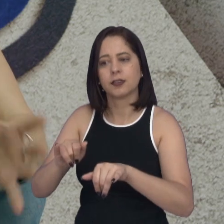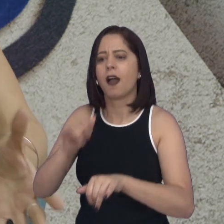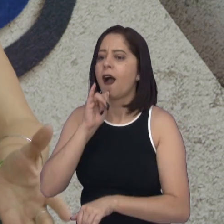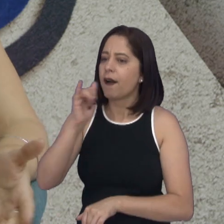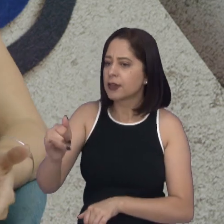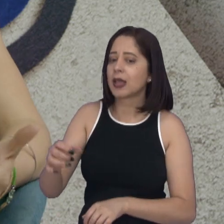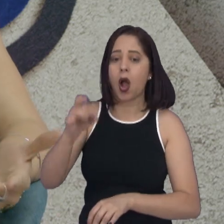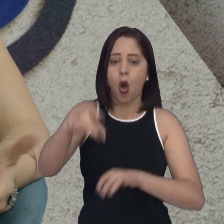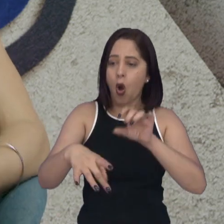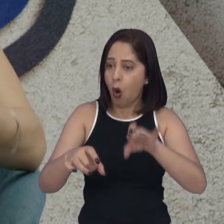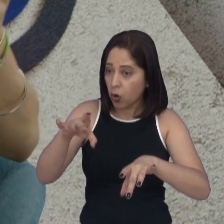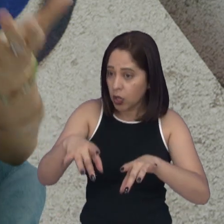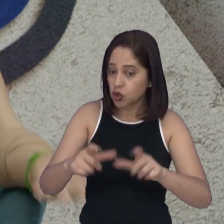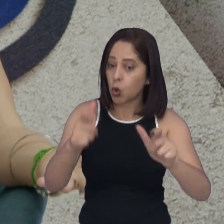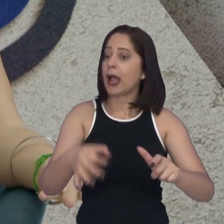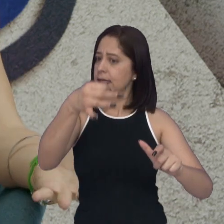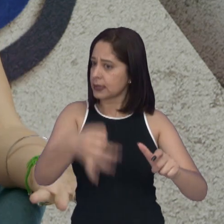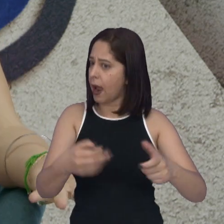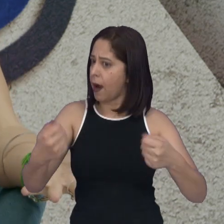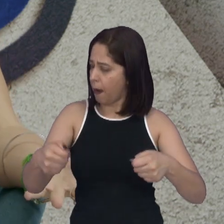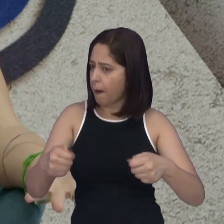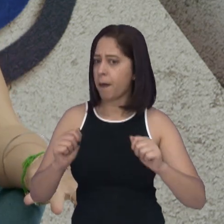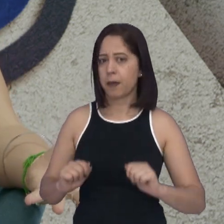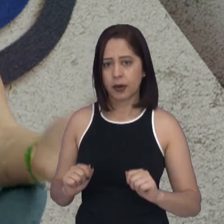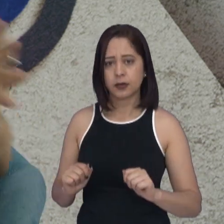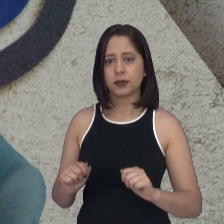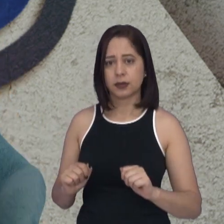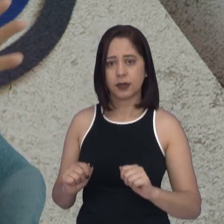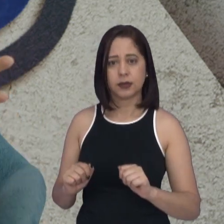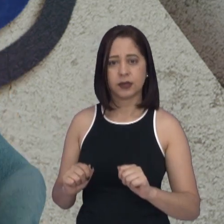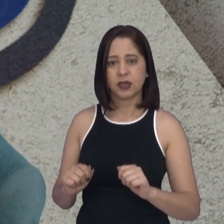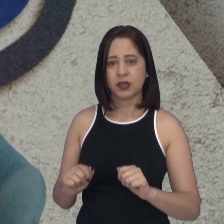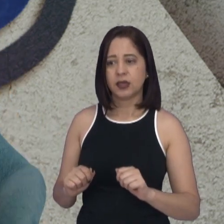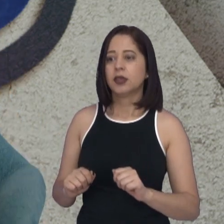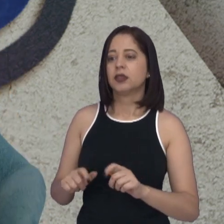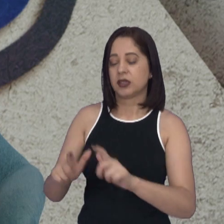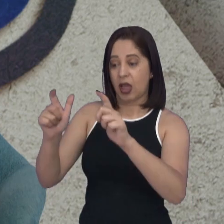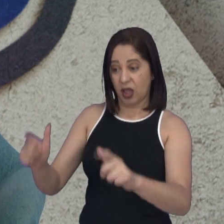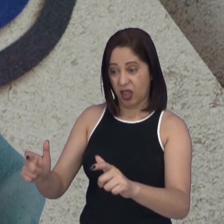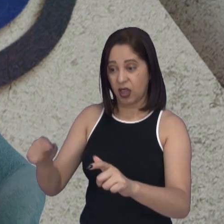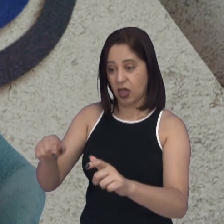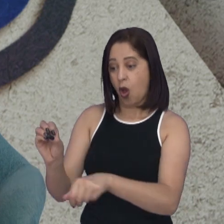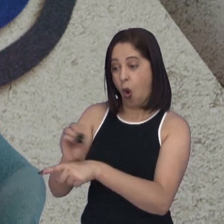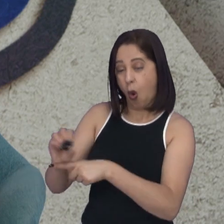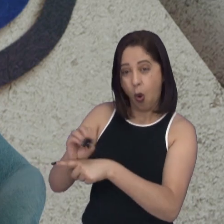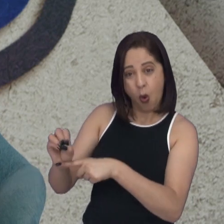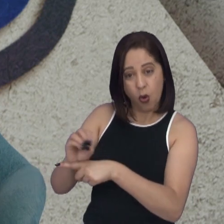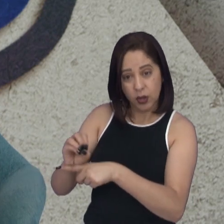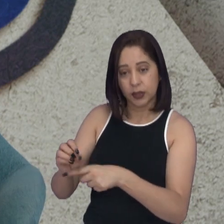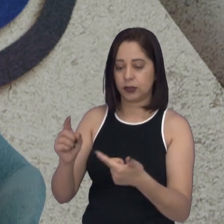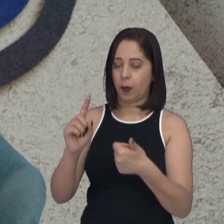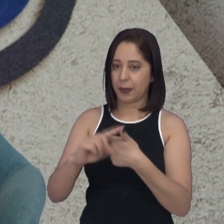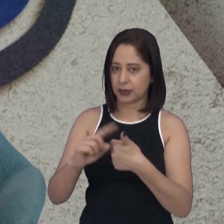os residuários, né, as lixeiras, dos orgânicos, do rejeito. Se não conseguir fazer em 3 frações, né, que seria